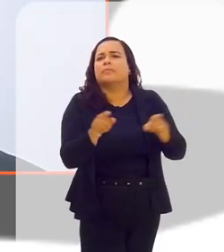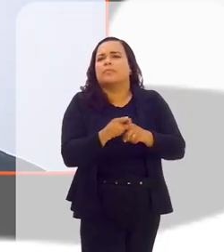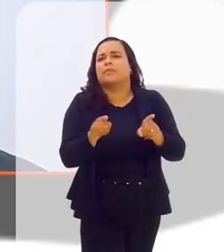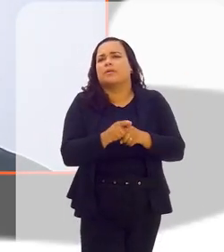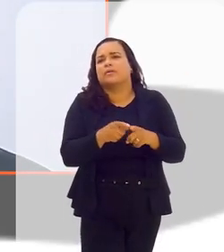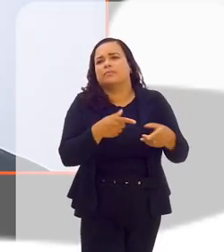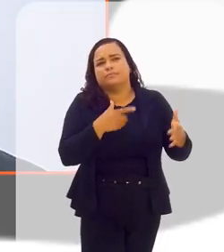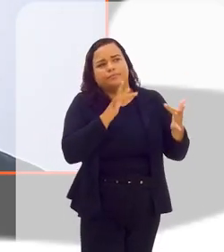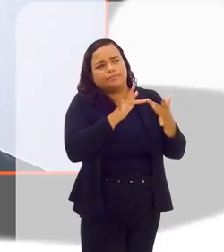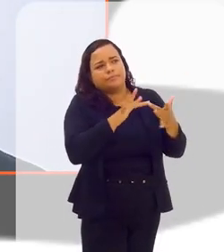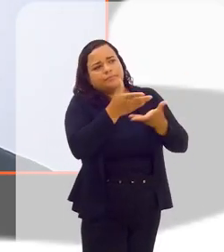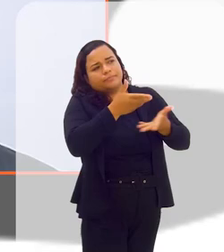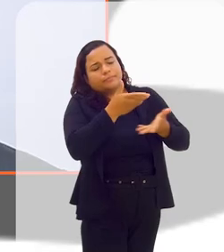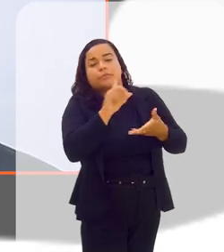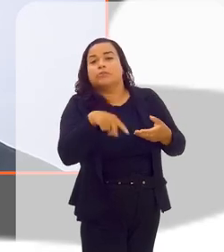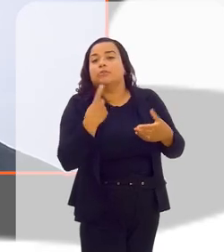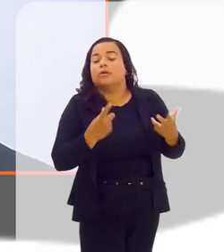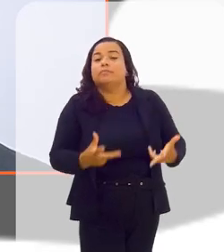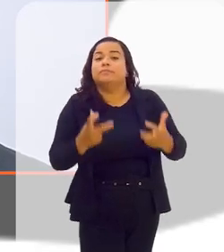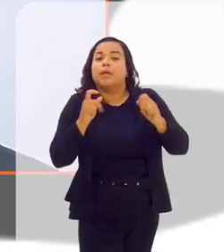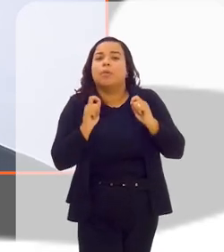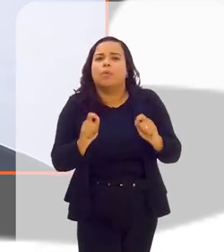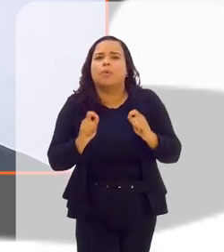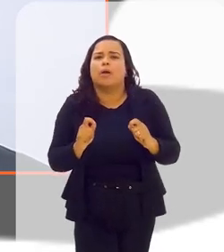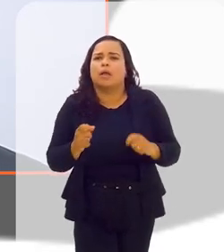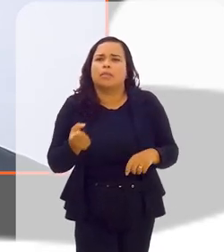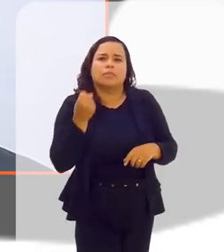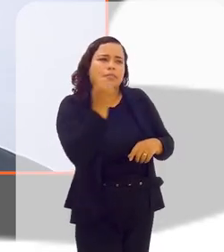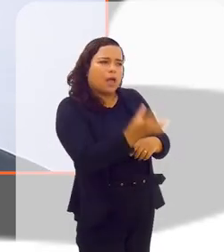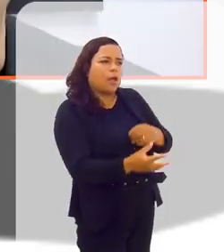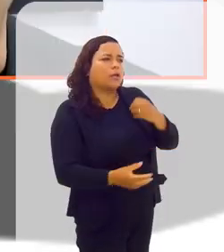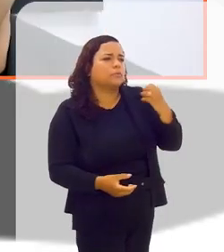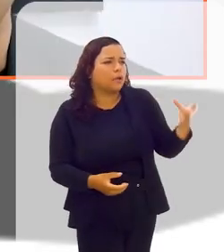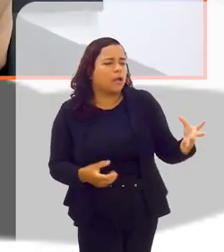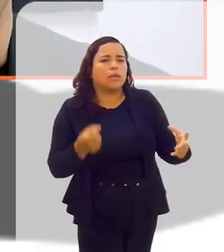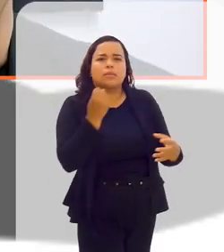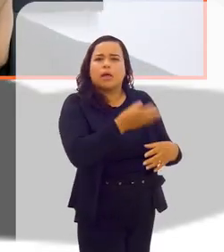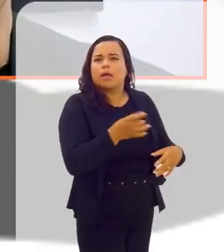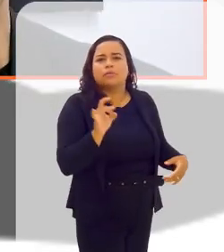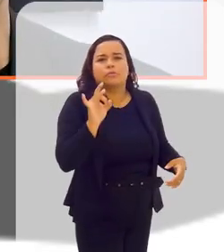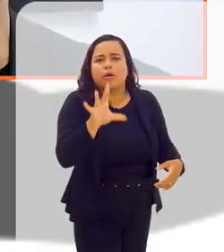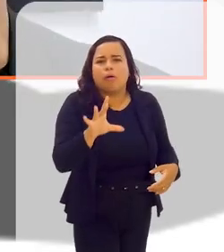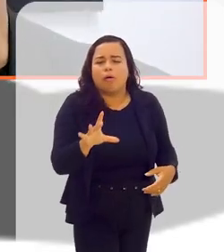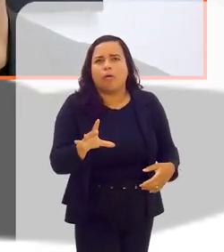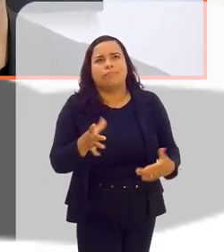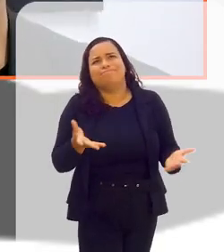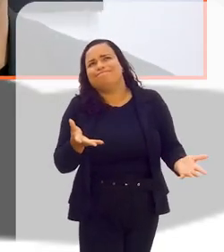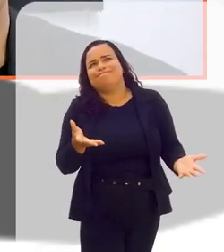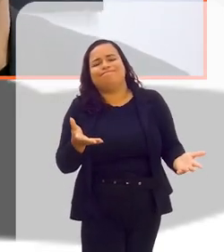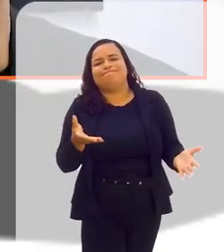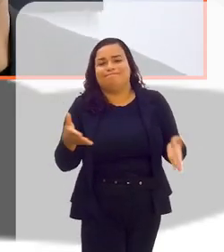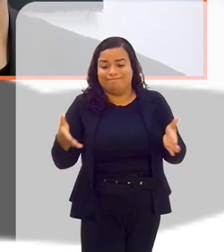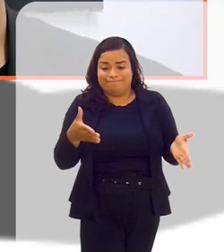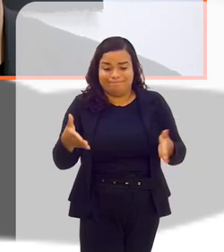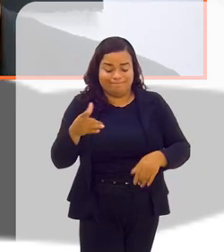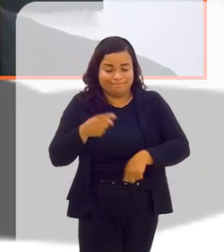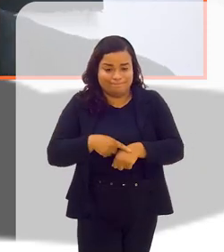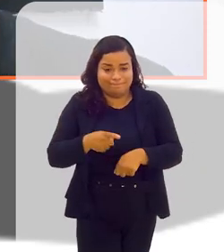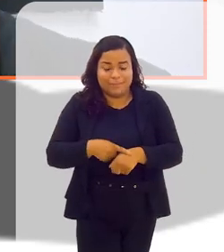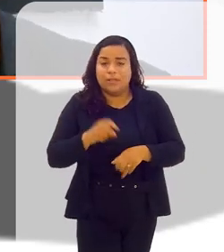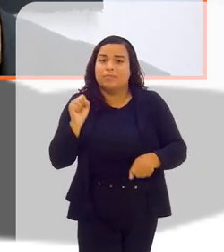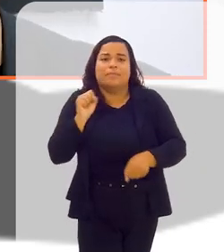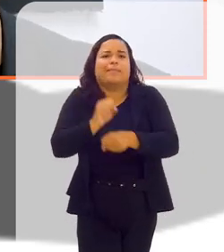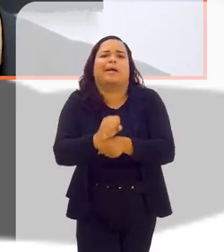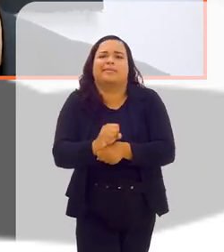foram gerando networks, e a gente entendeu o seguinte, que só doar ia chegar um momento, vai chegar um momento que a gente não